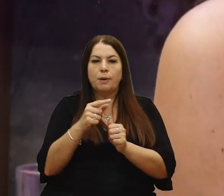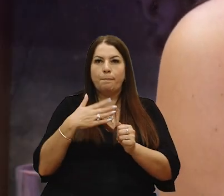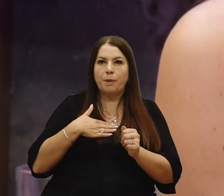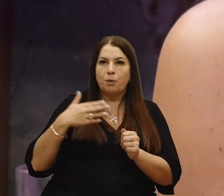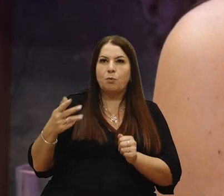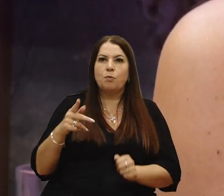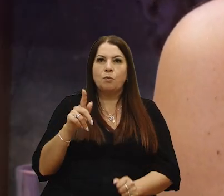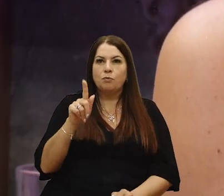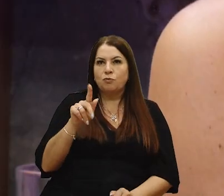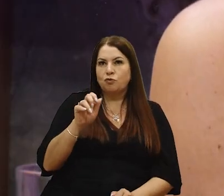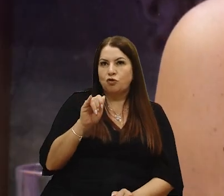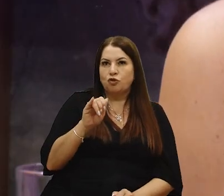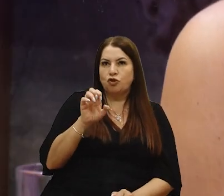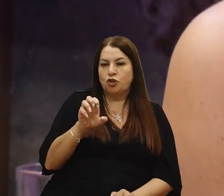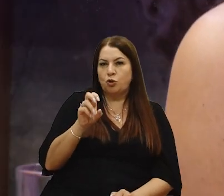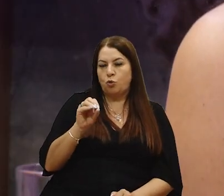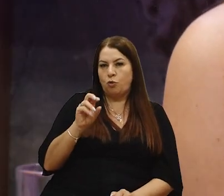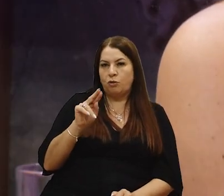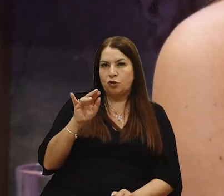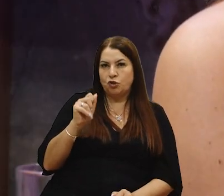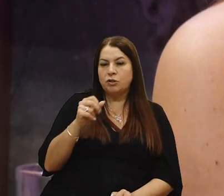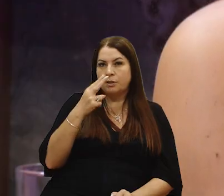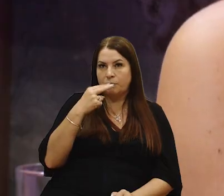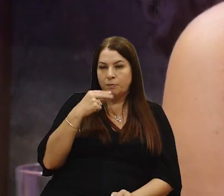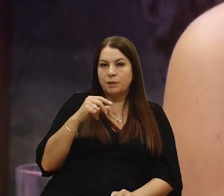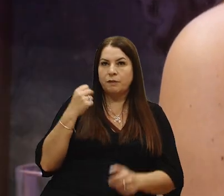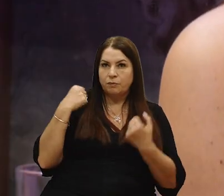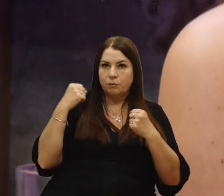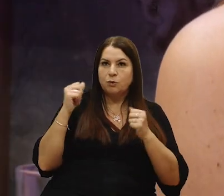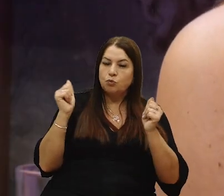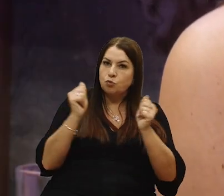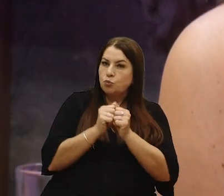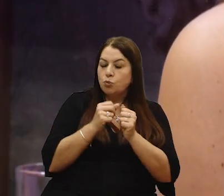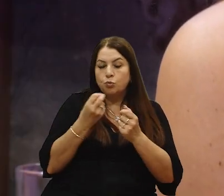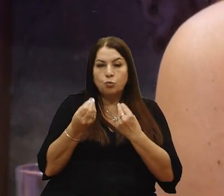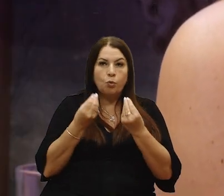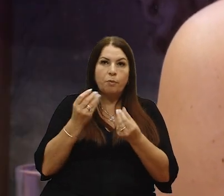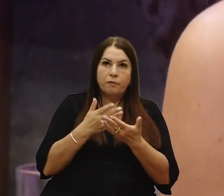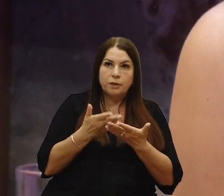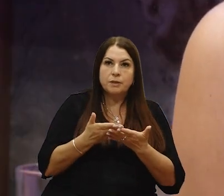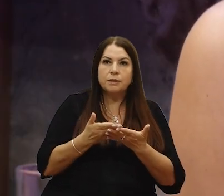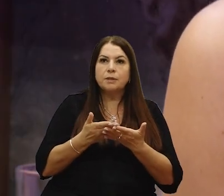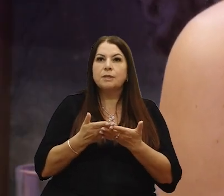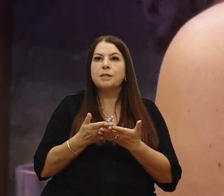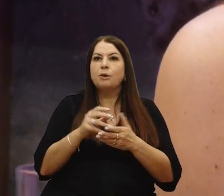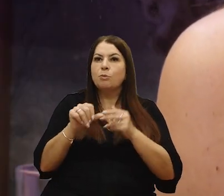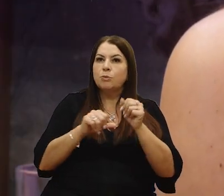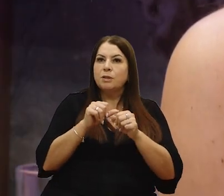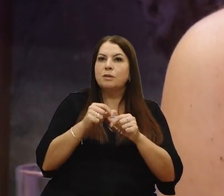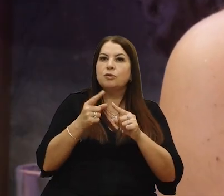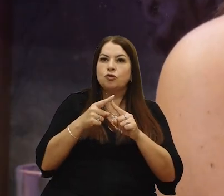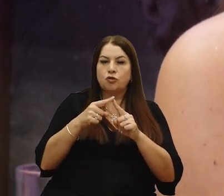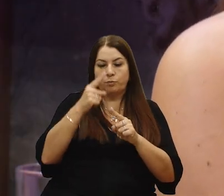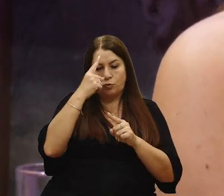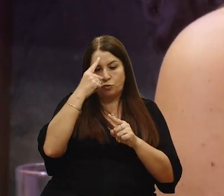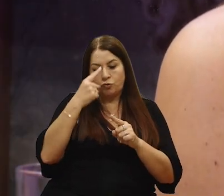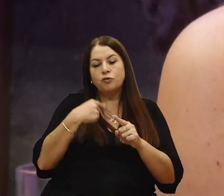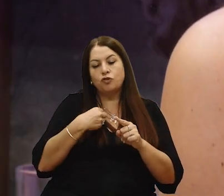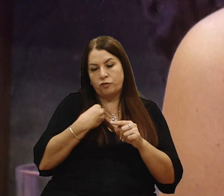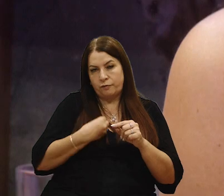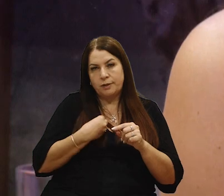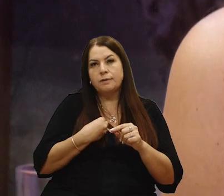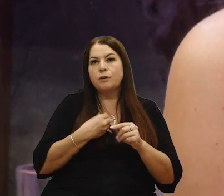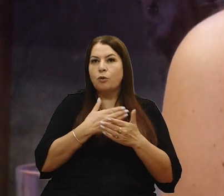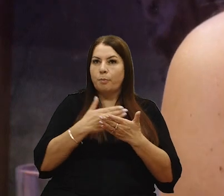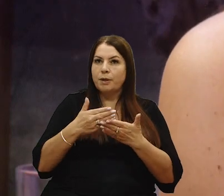em conjunto meu e da Georgia, com a parte alimentar e da fisioterapia em conjunto. Então, é uma mudança de estilo